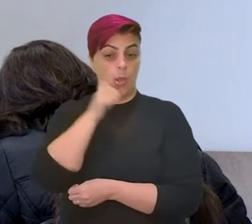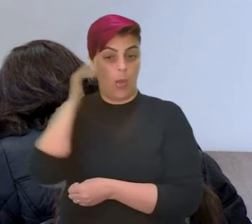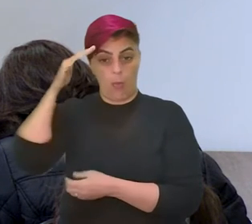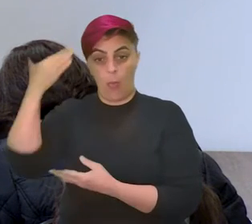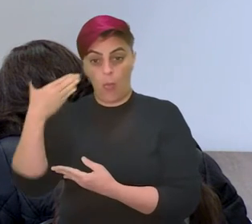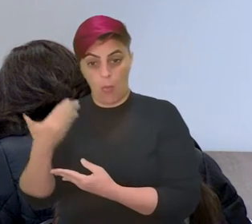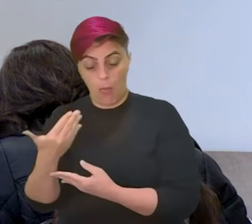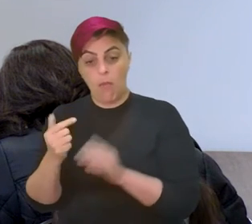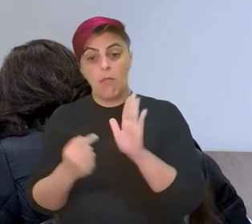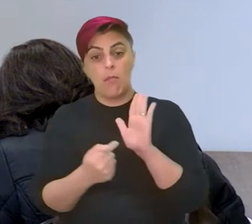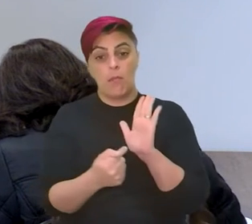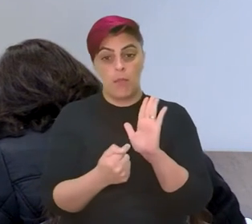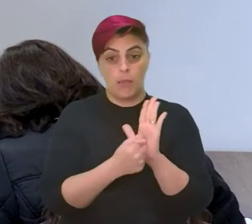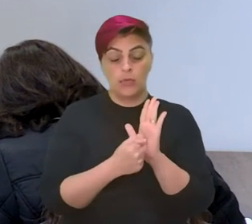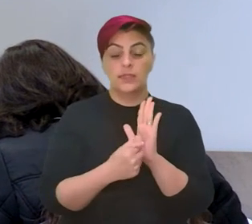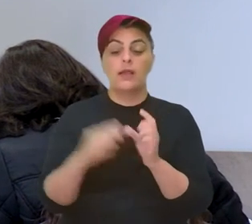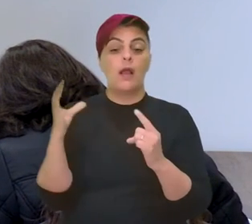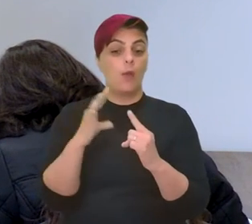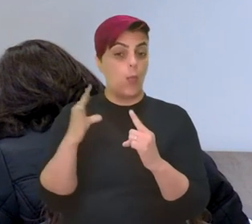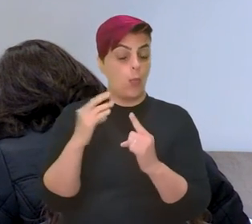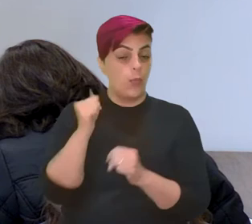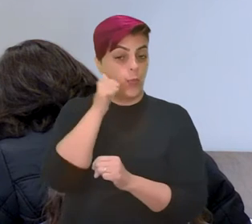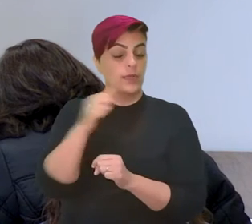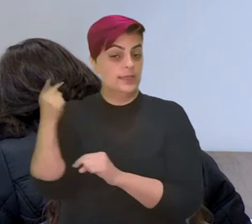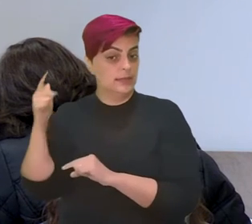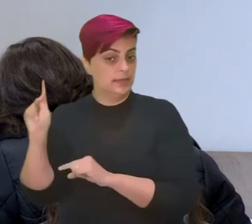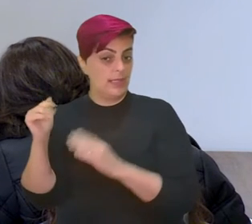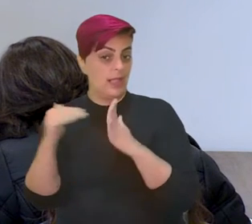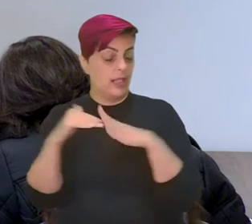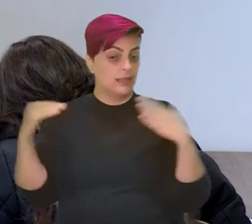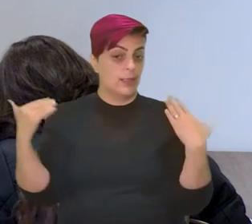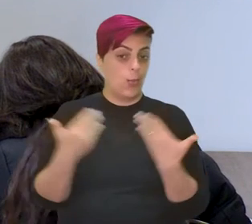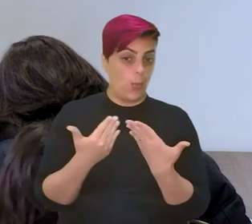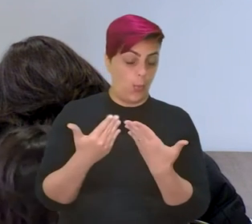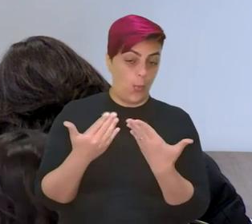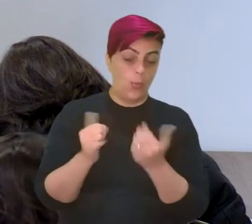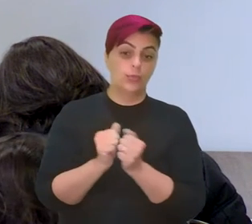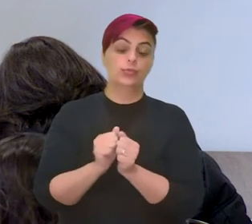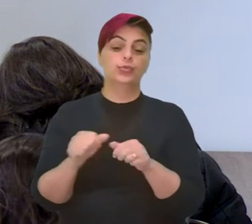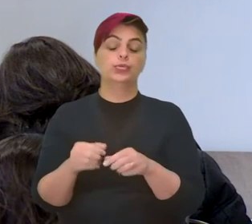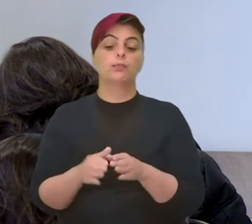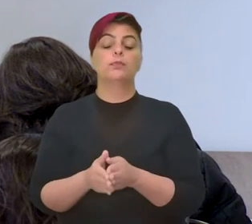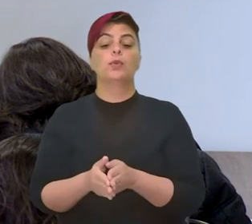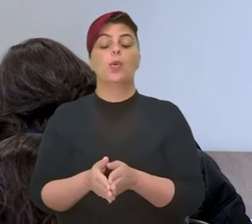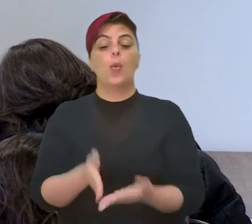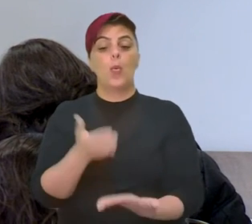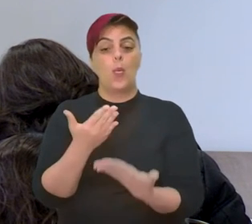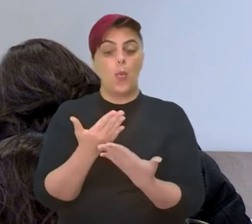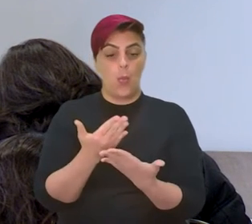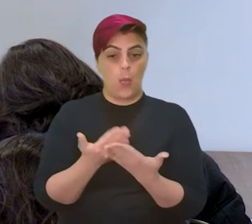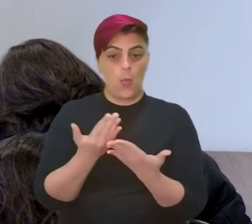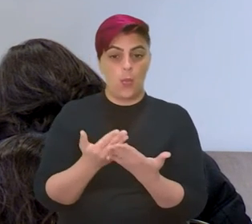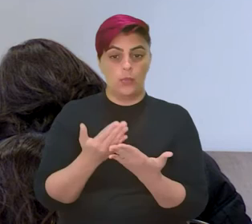era mostrar o alcance e a relevância da sua influência até hoje. A etnografia tem se mostrado uma ferramenta única para captar a